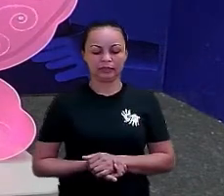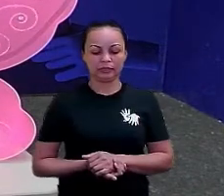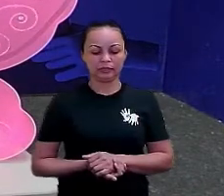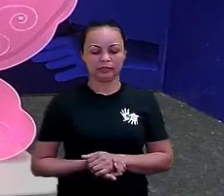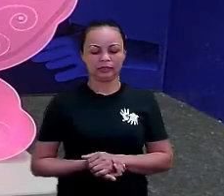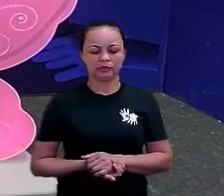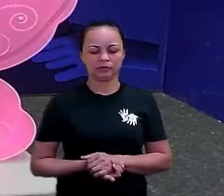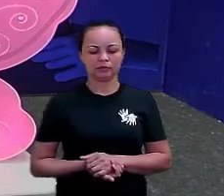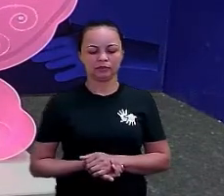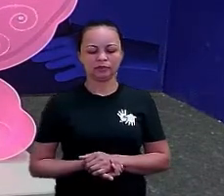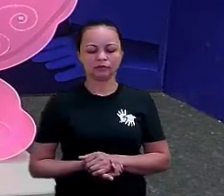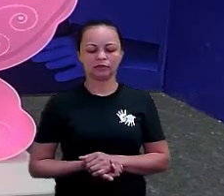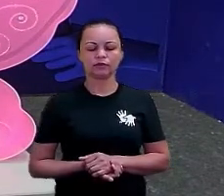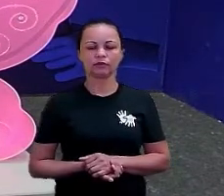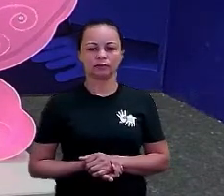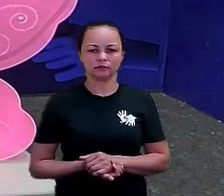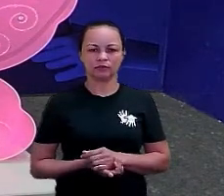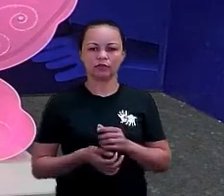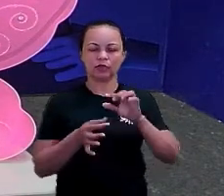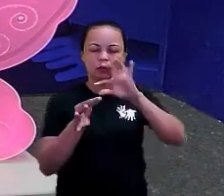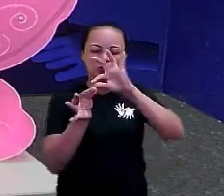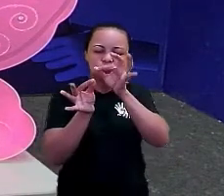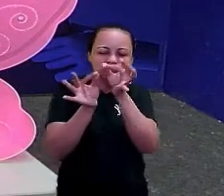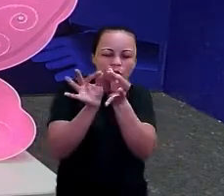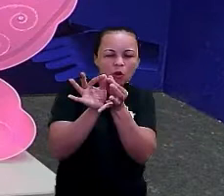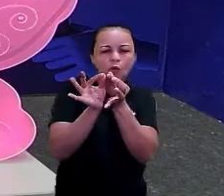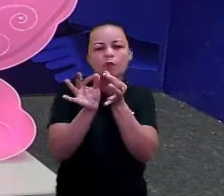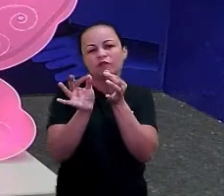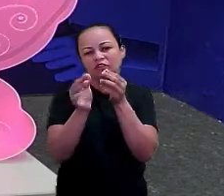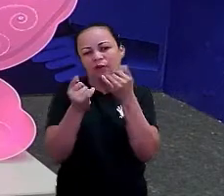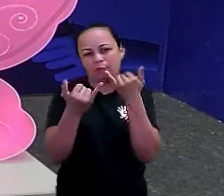Dobra para ficar bem parecida com a anteninha.